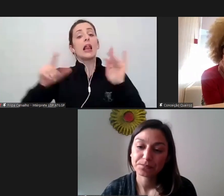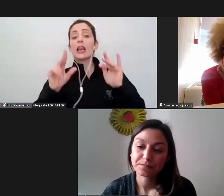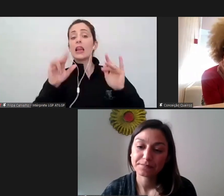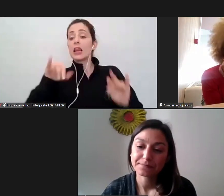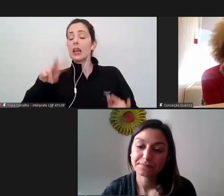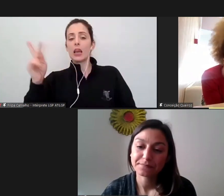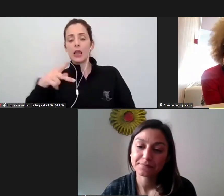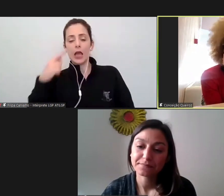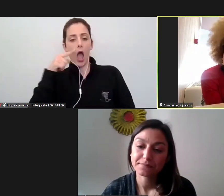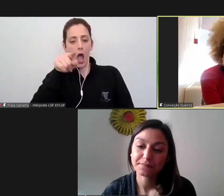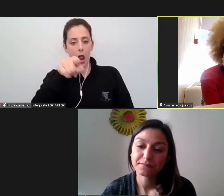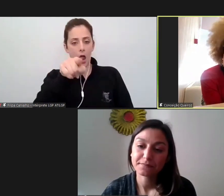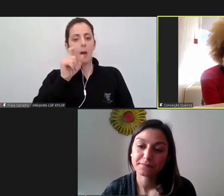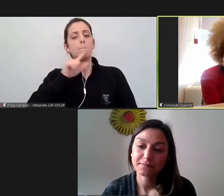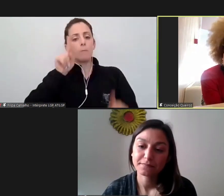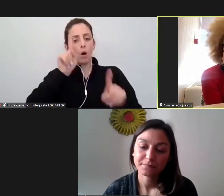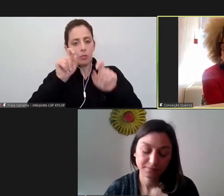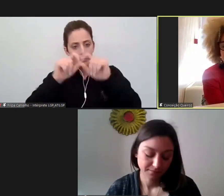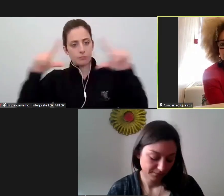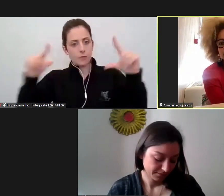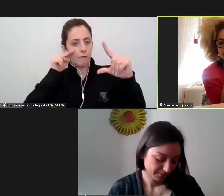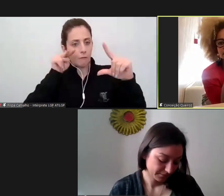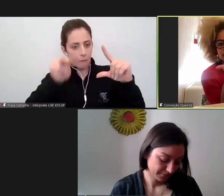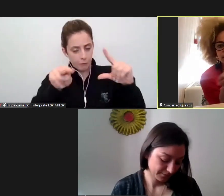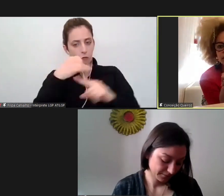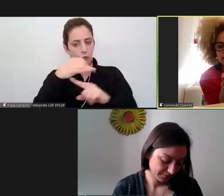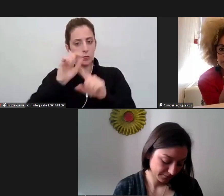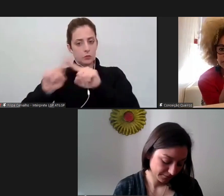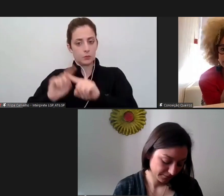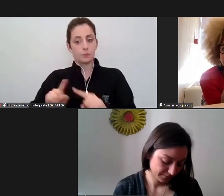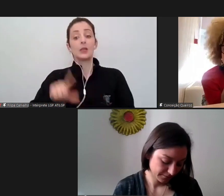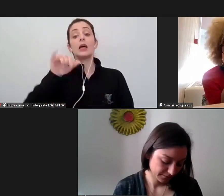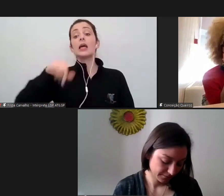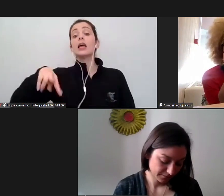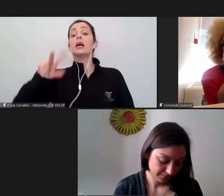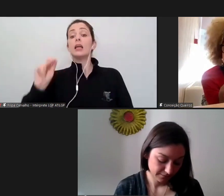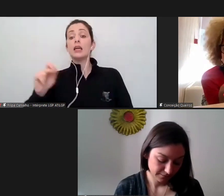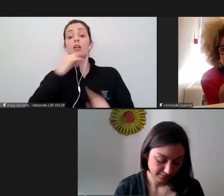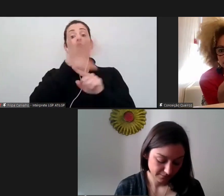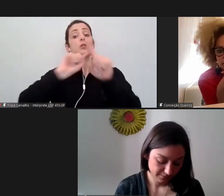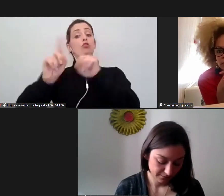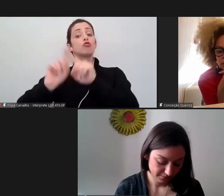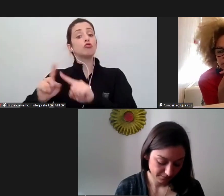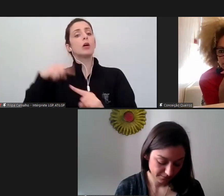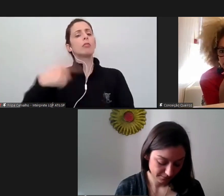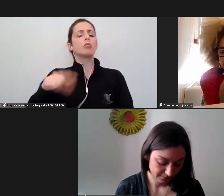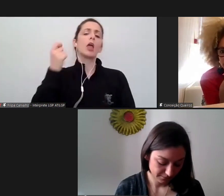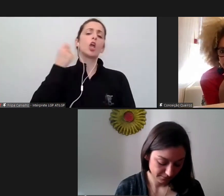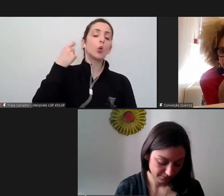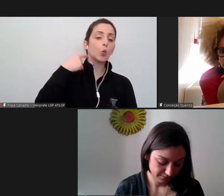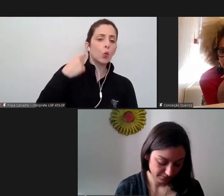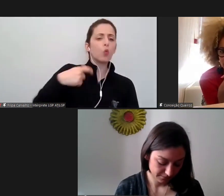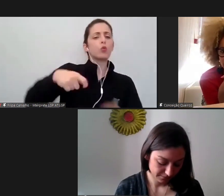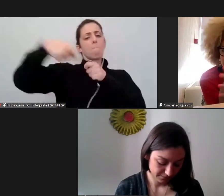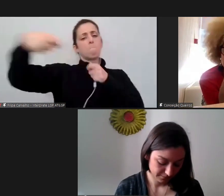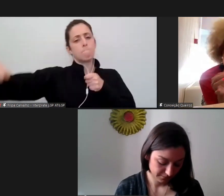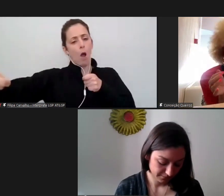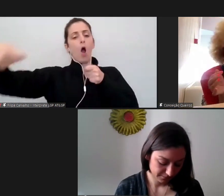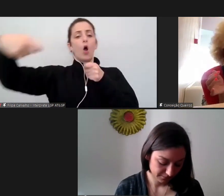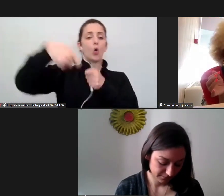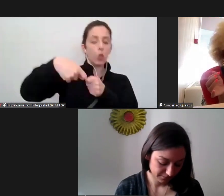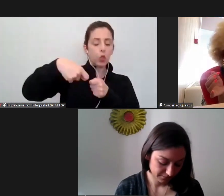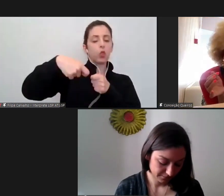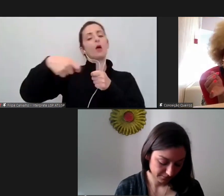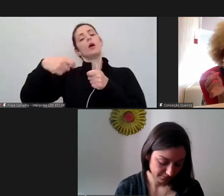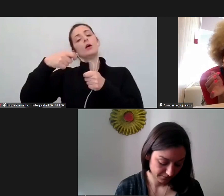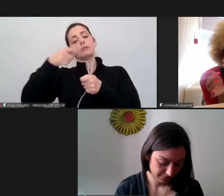chat. O programa de formação do INA para 2023 inclui cursos de curta e longa duração destinados aos